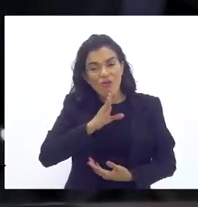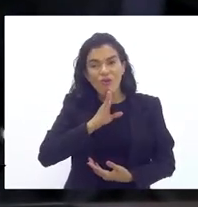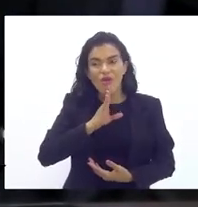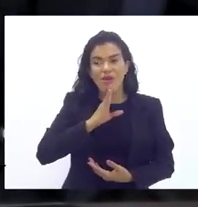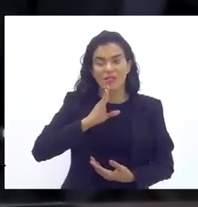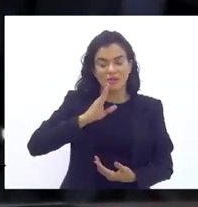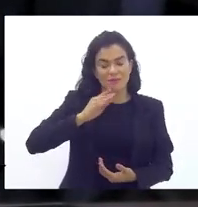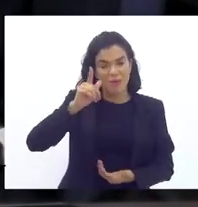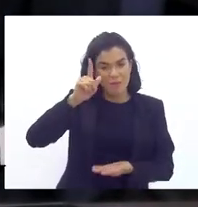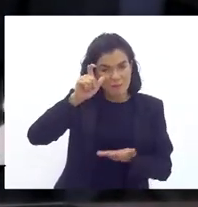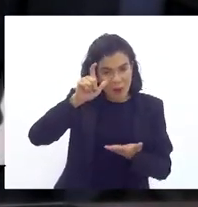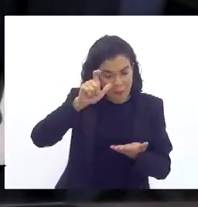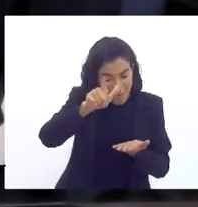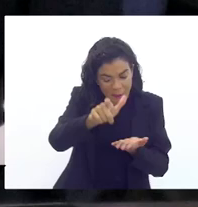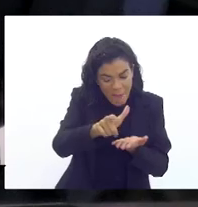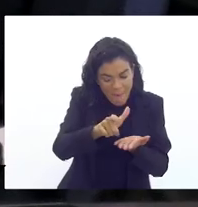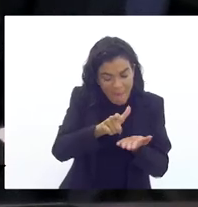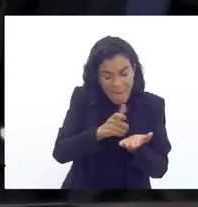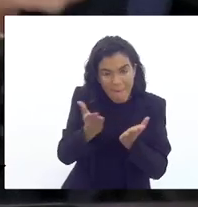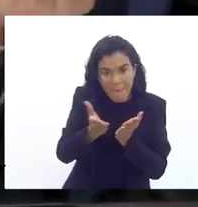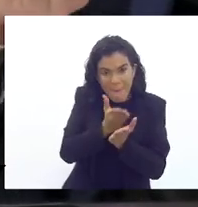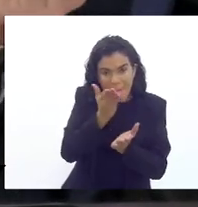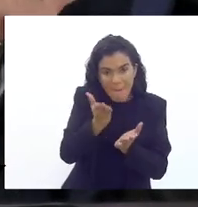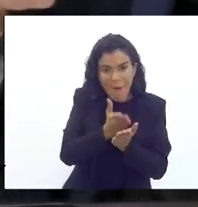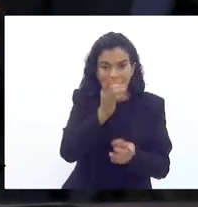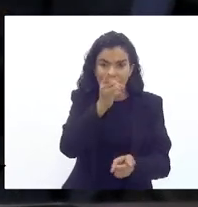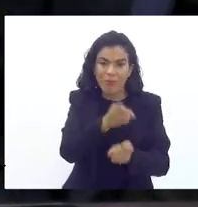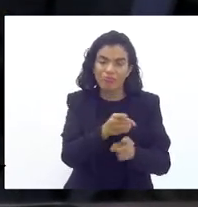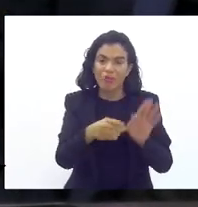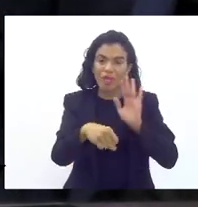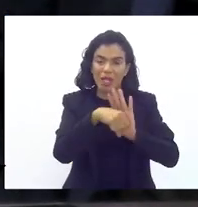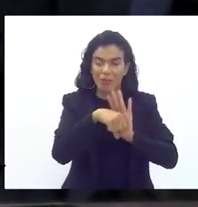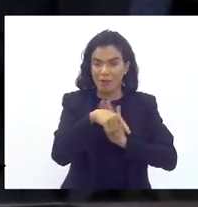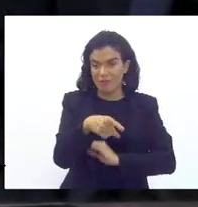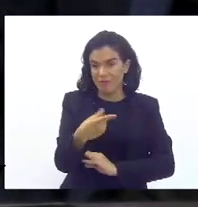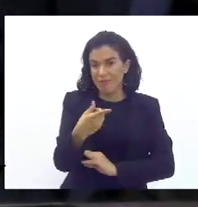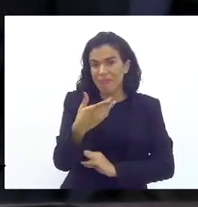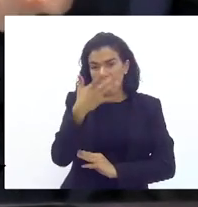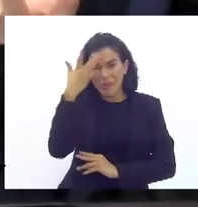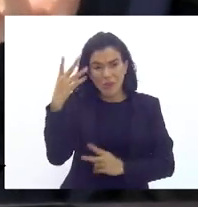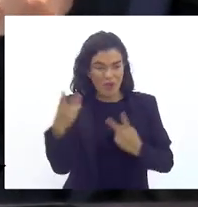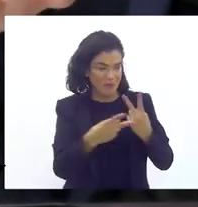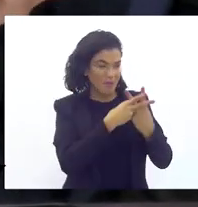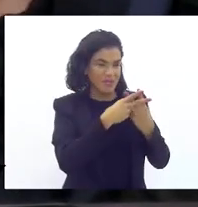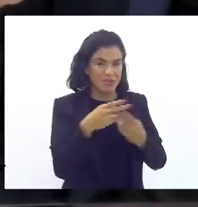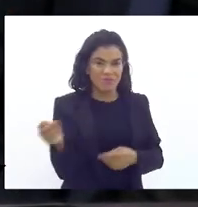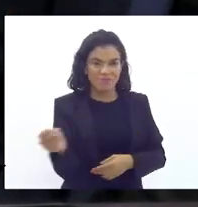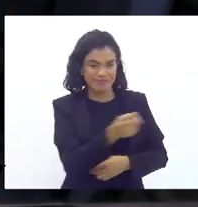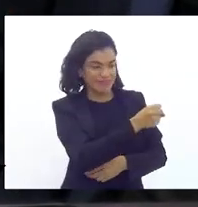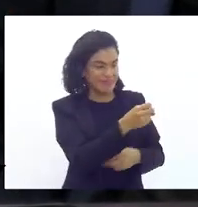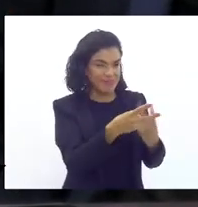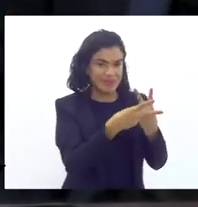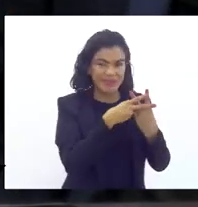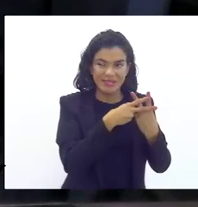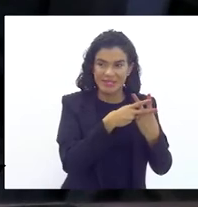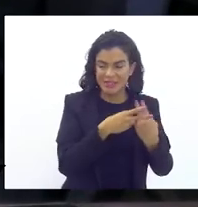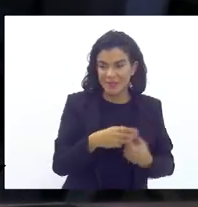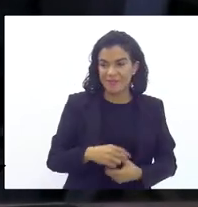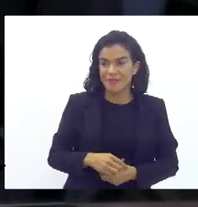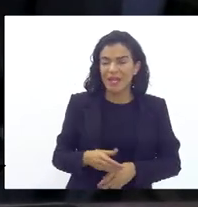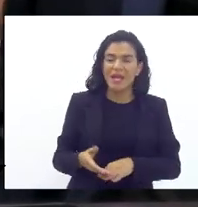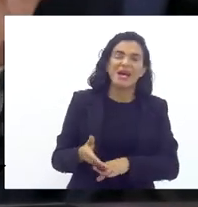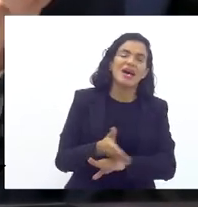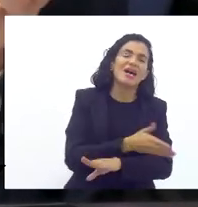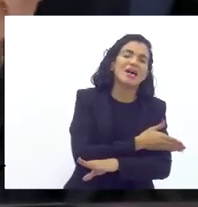pretexto para botar alguém na prisão mesmo antes da